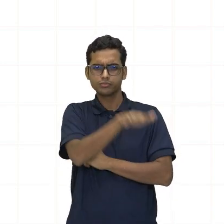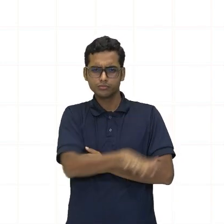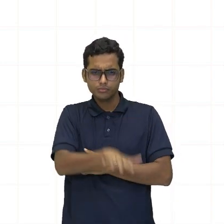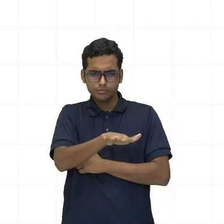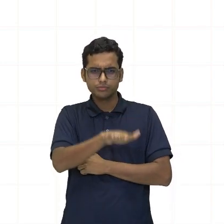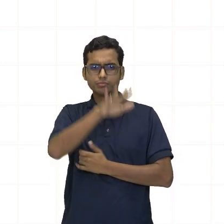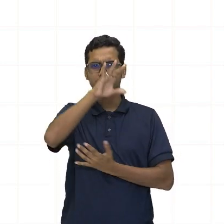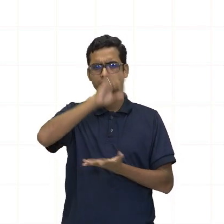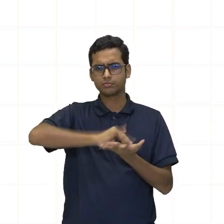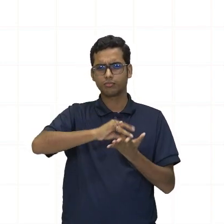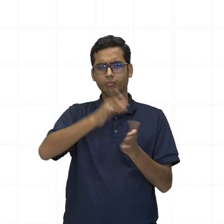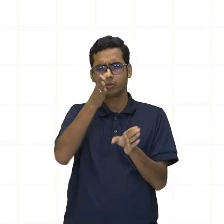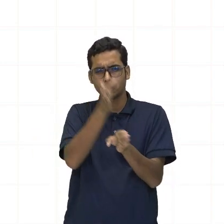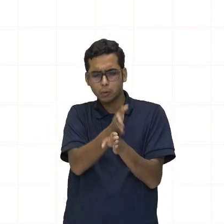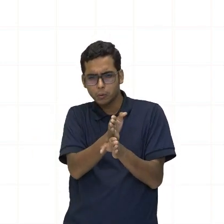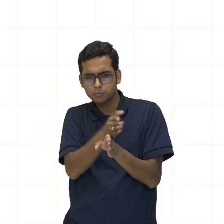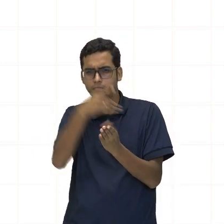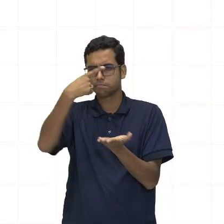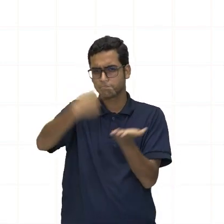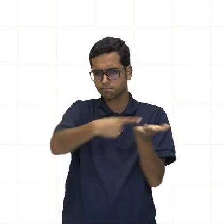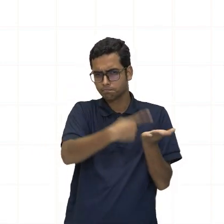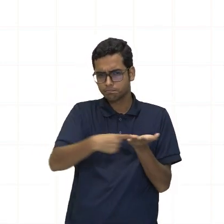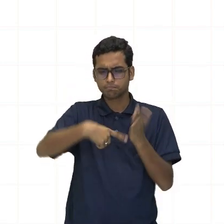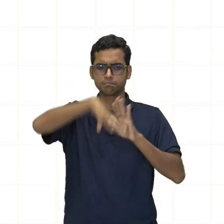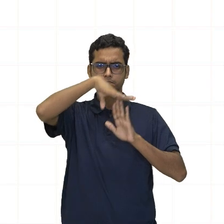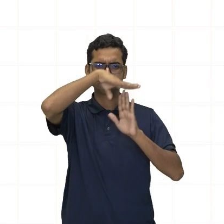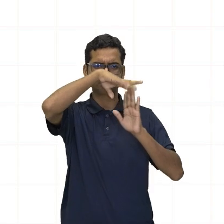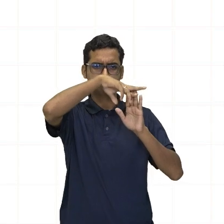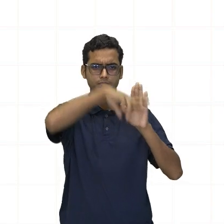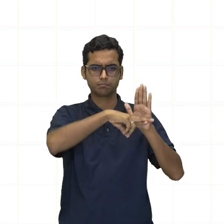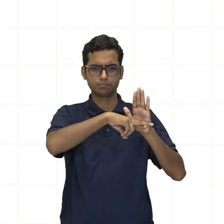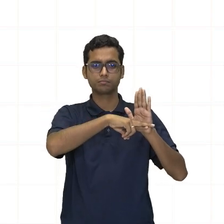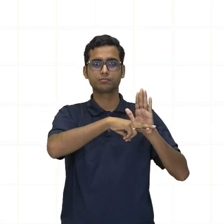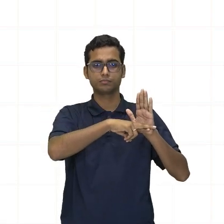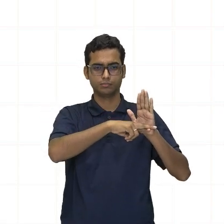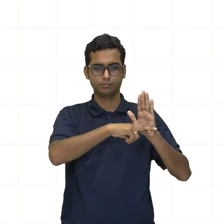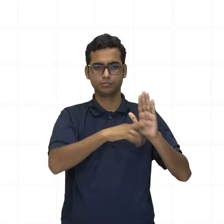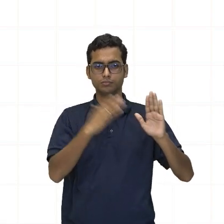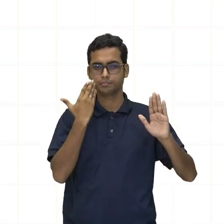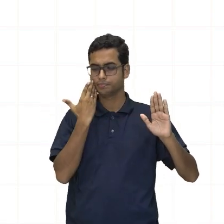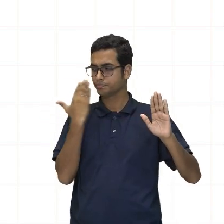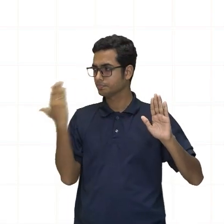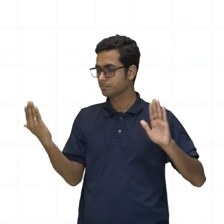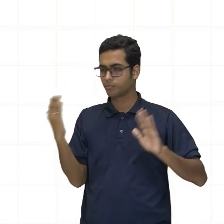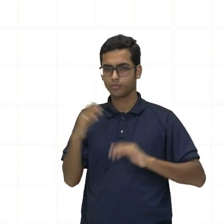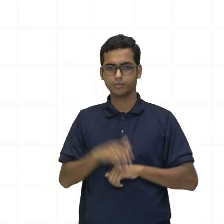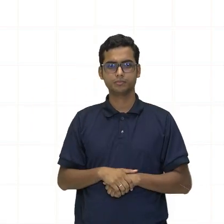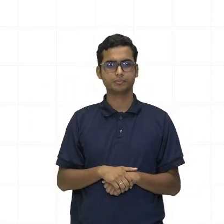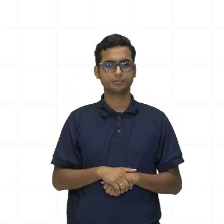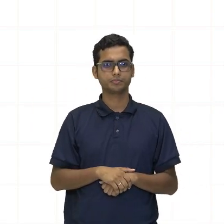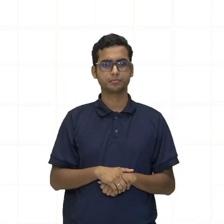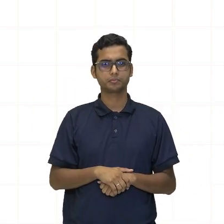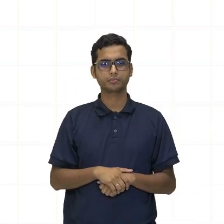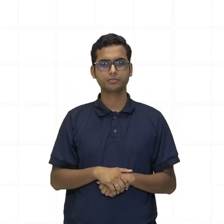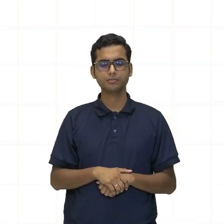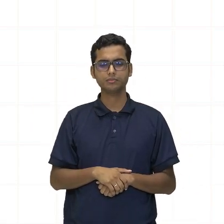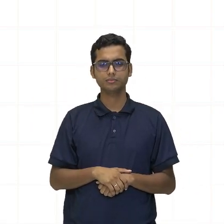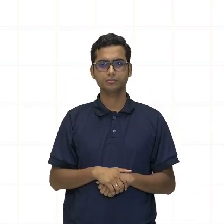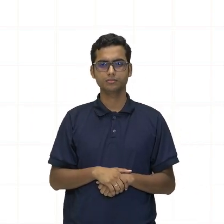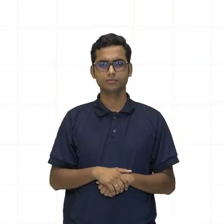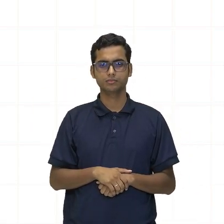claramente definida pelos termos do Tratado de Tordesilhas. E aqui a gente tem um ponto